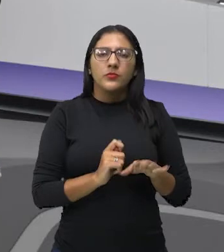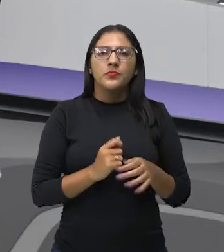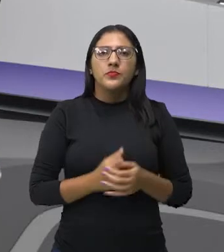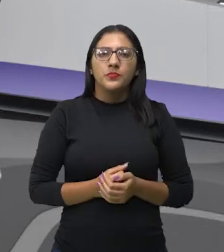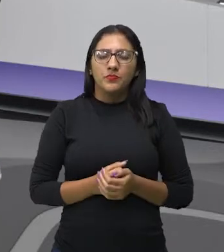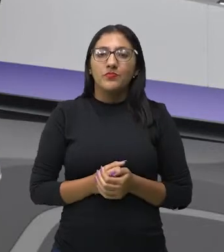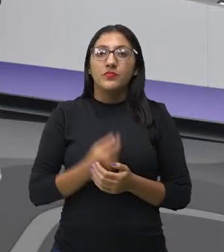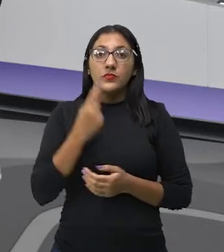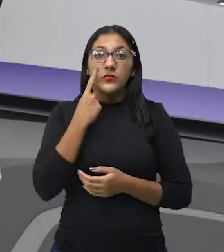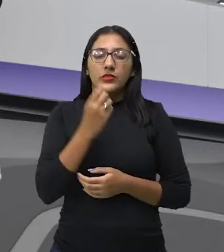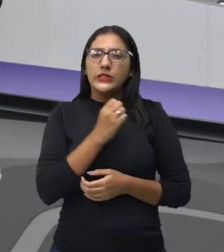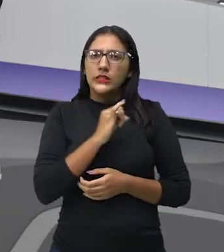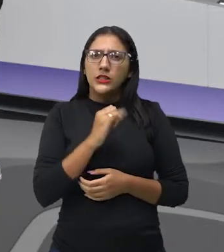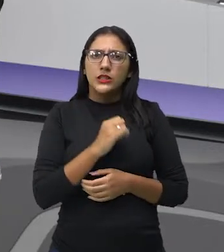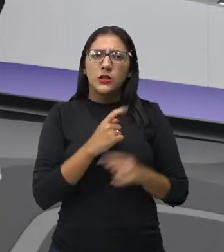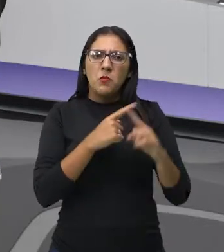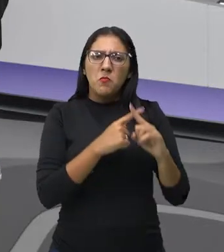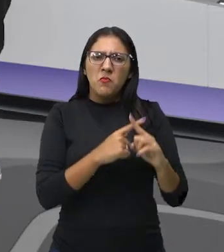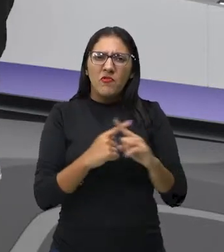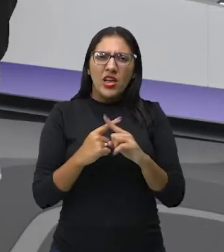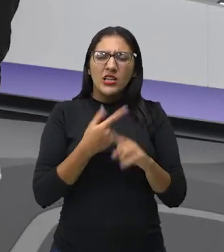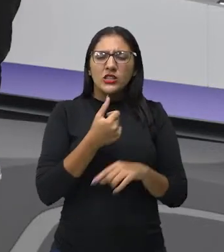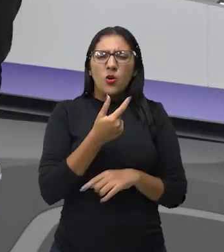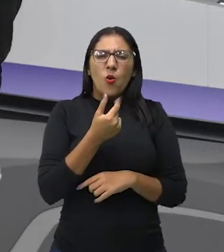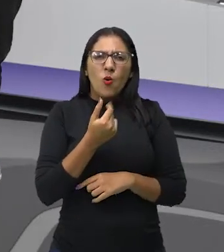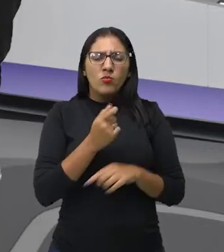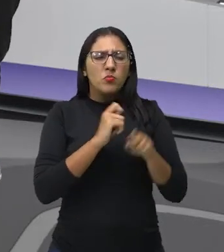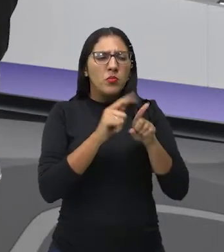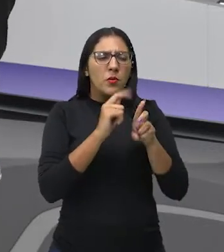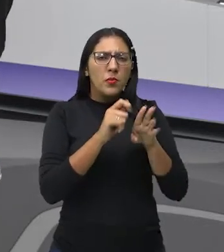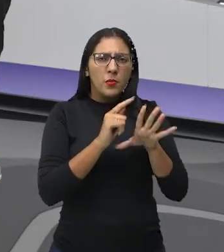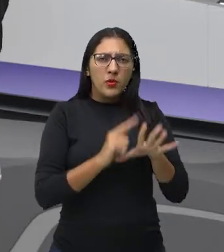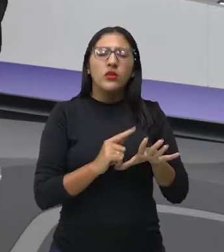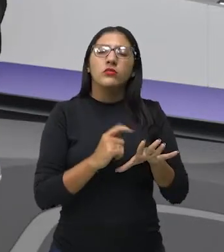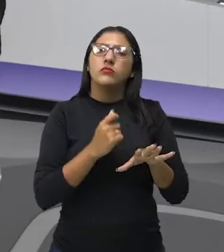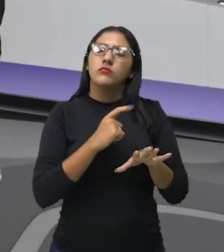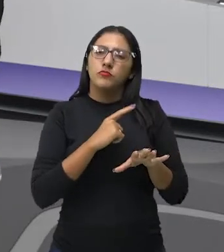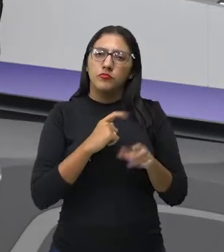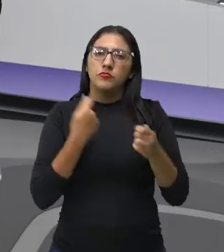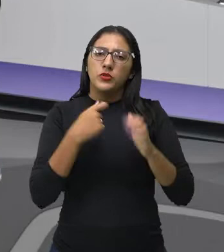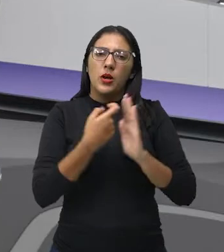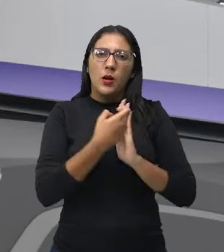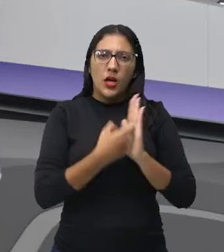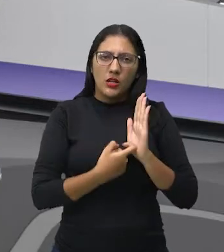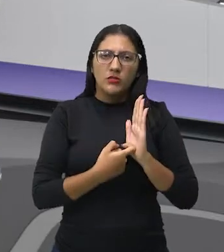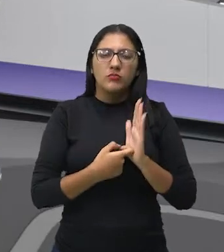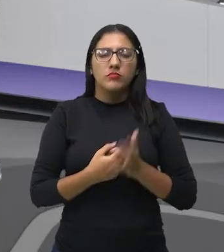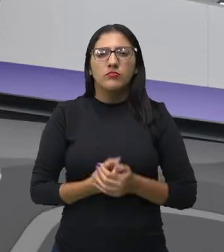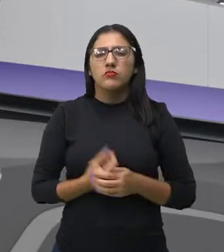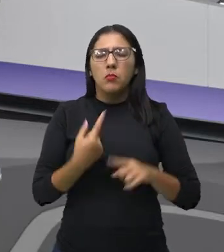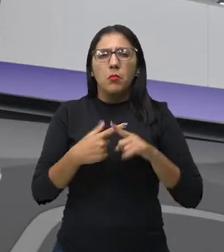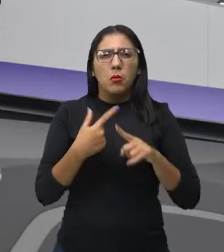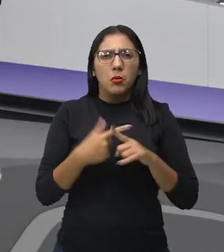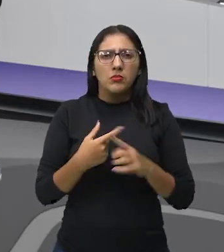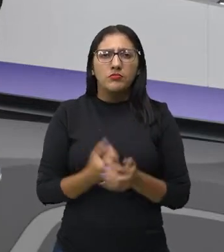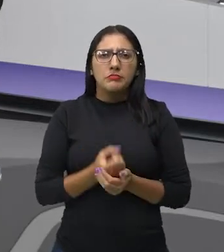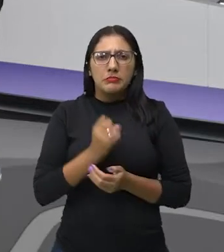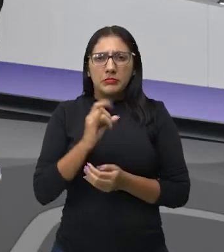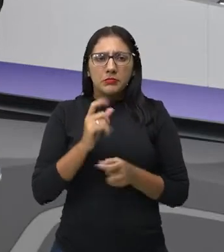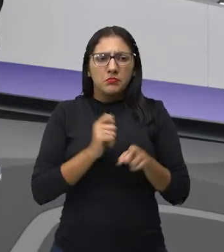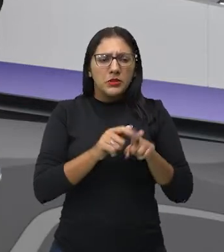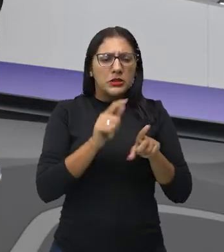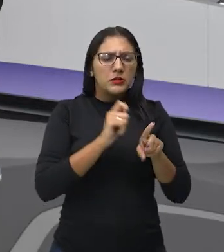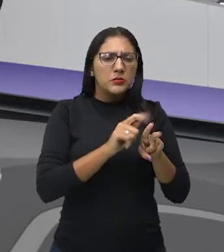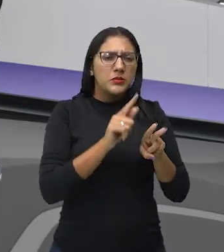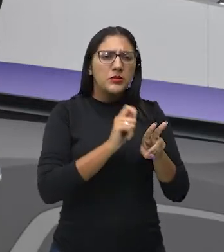só, se comprar parcelado, né, claro, vai pagar juro, né? Por quê? Porque comprar